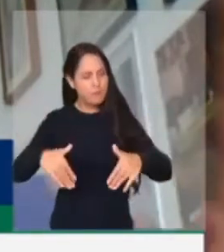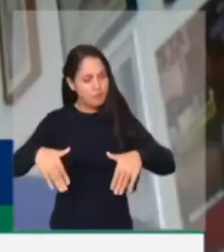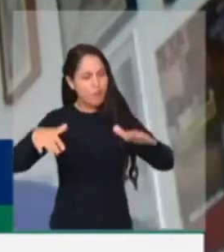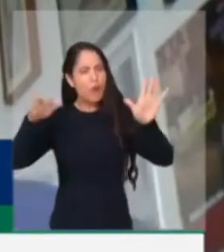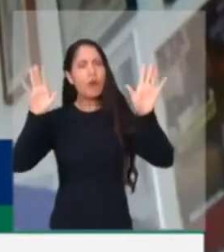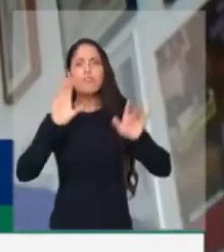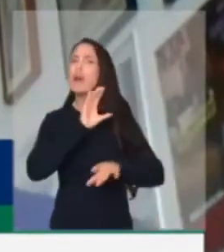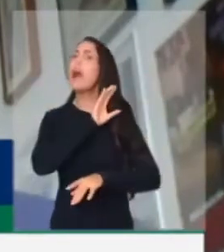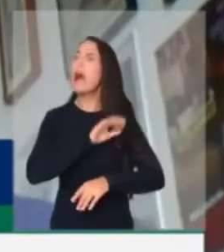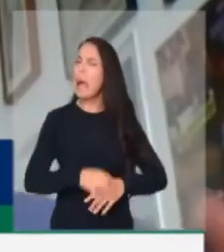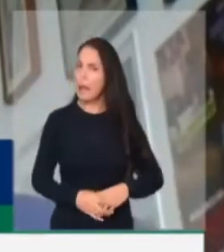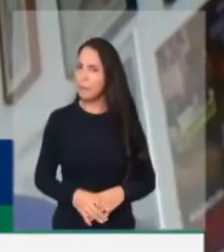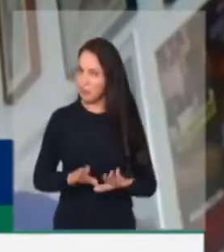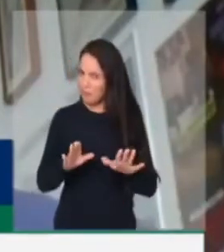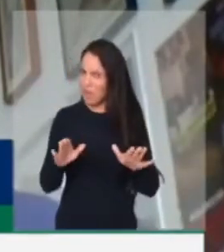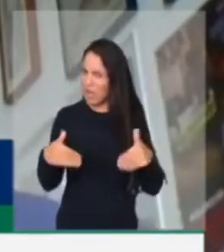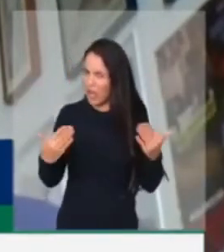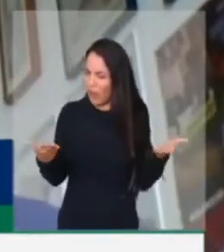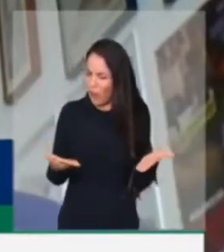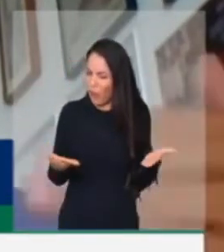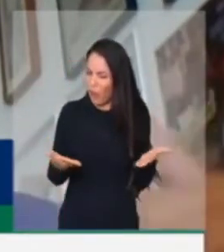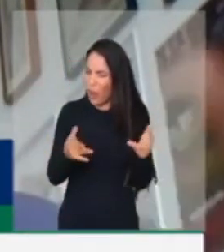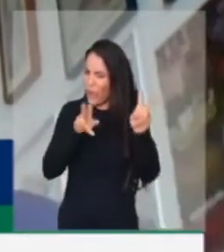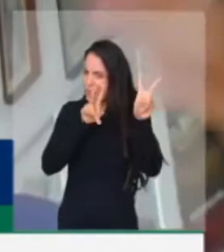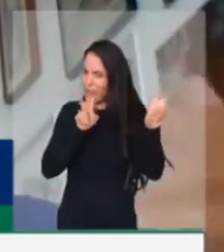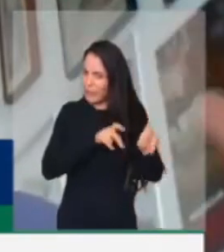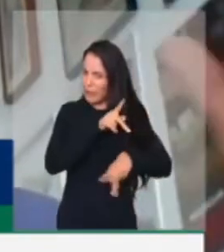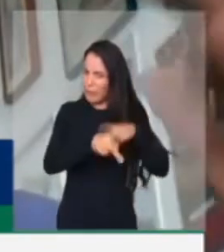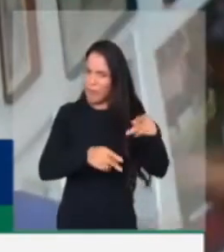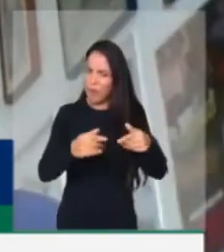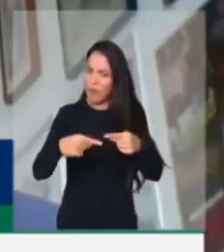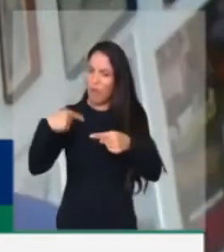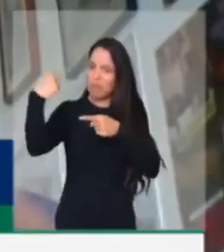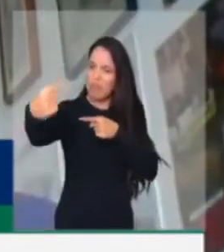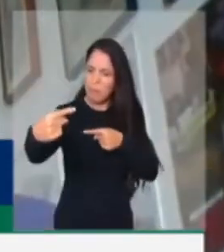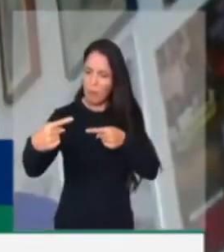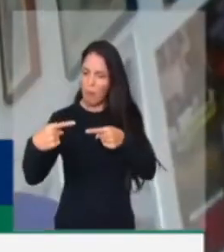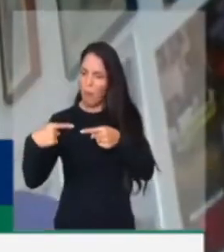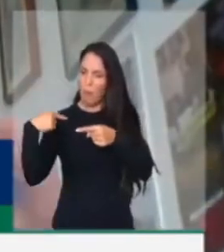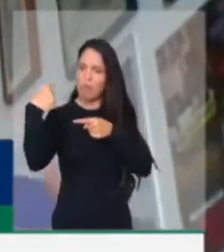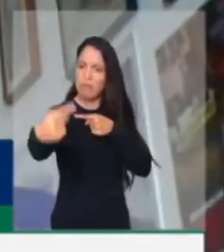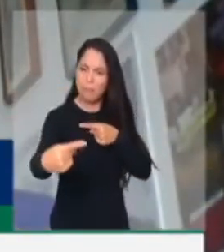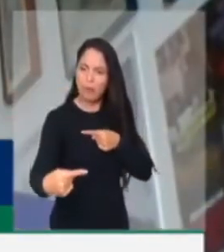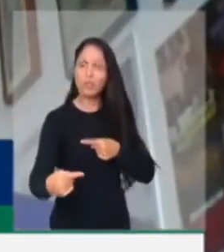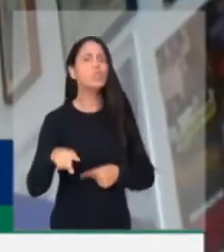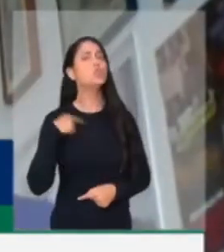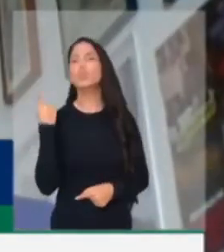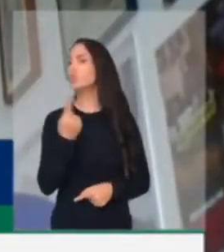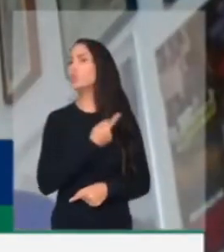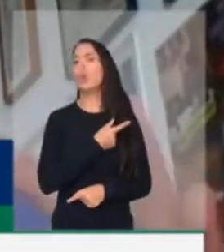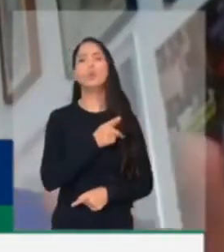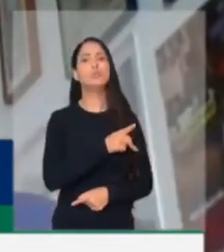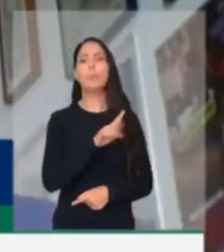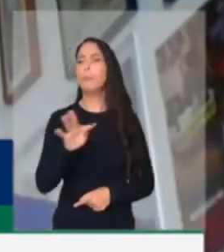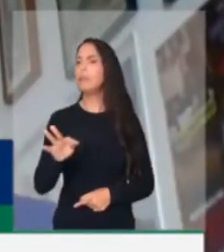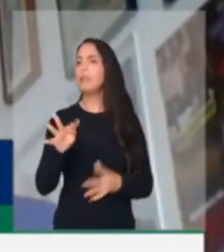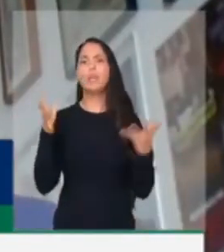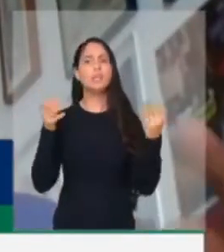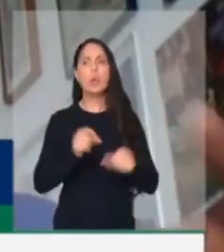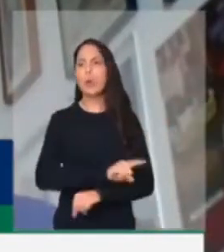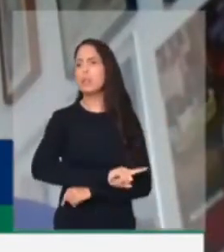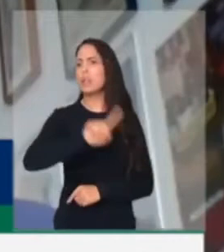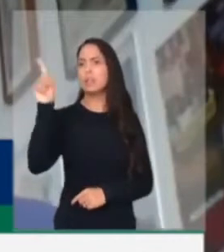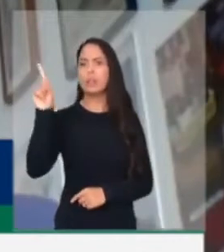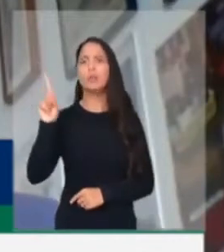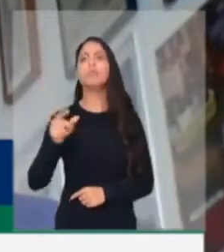rápido. Agora, quando é para tratar de assunto do povo, vai se postergando. Nós do PT não aceitamos esse